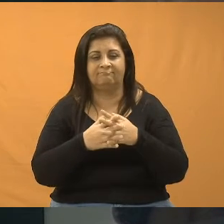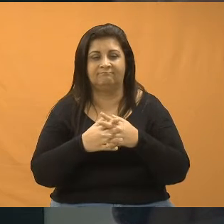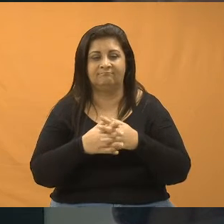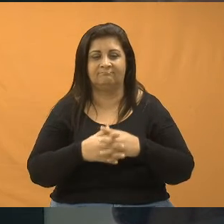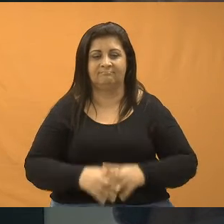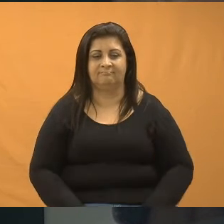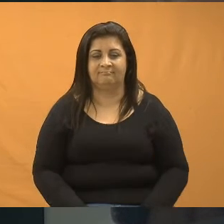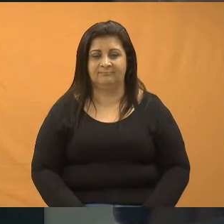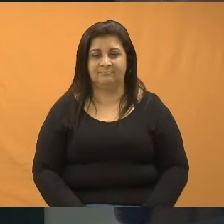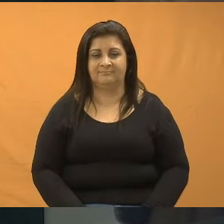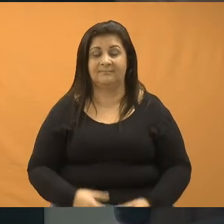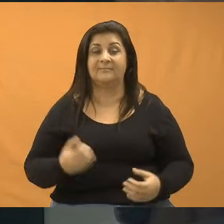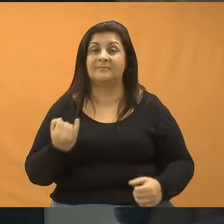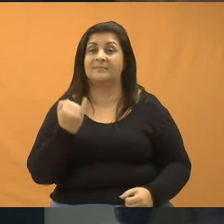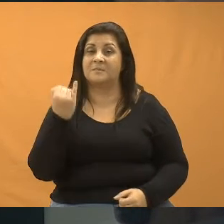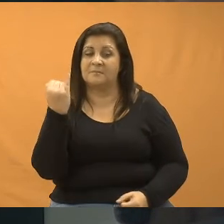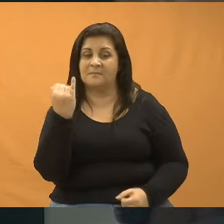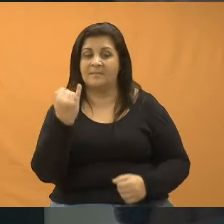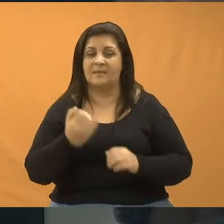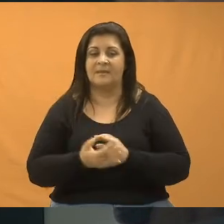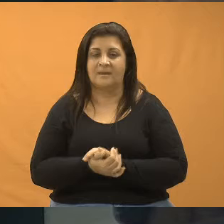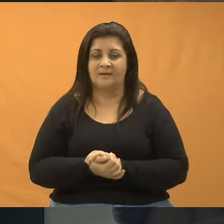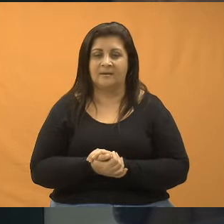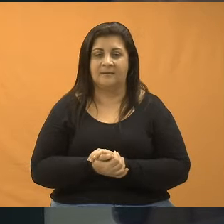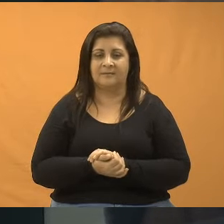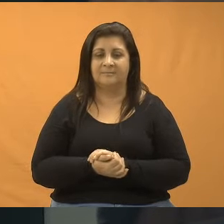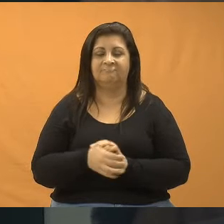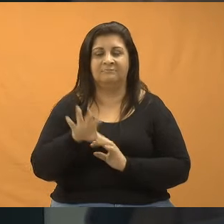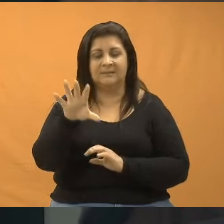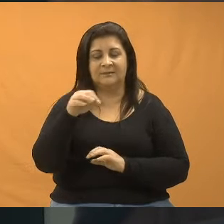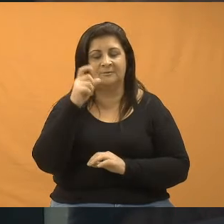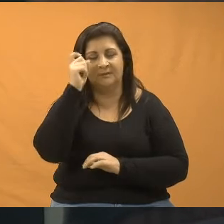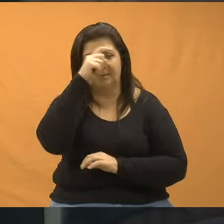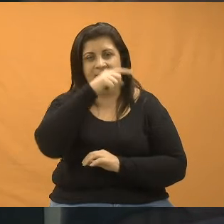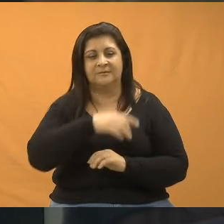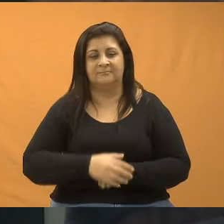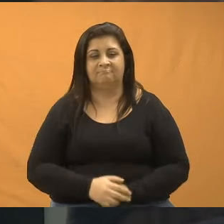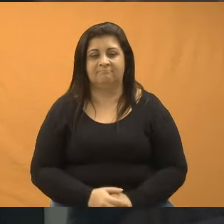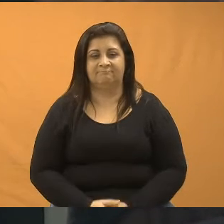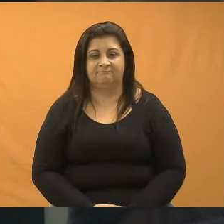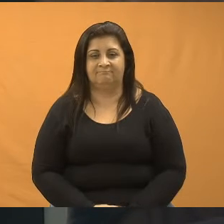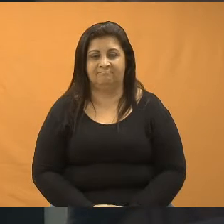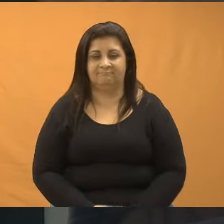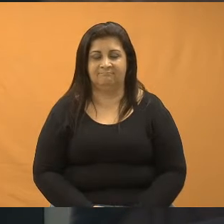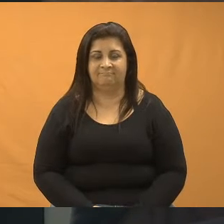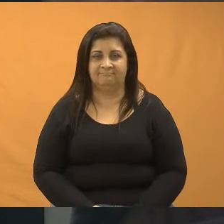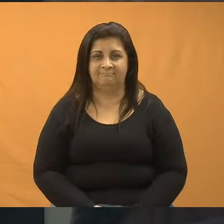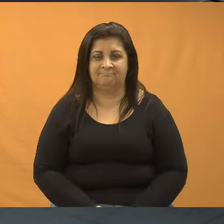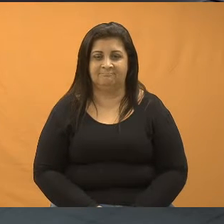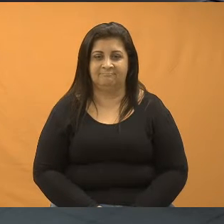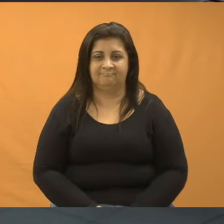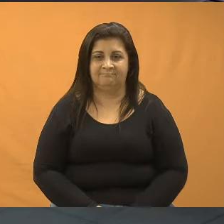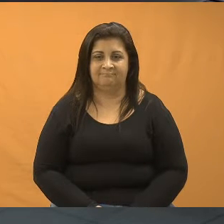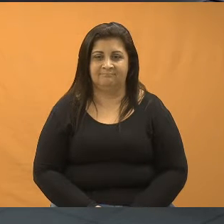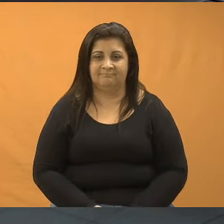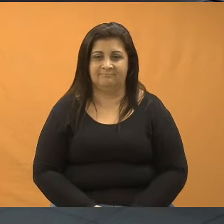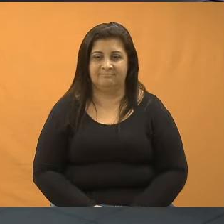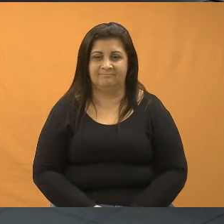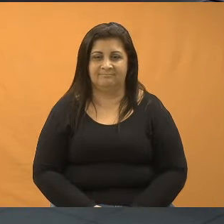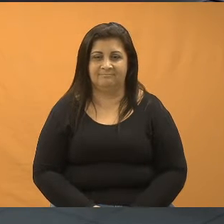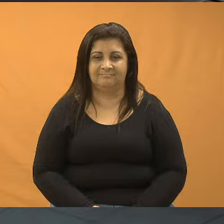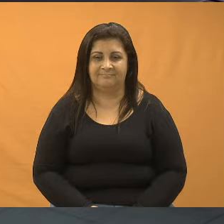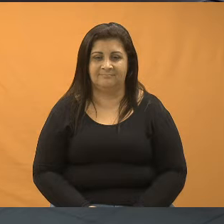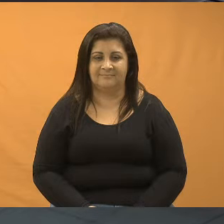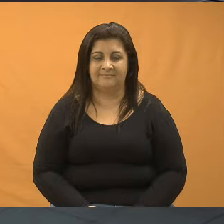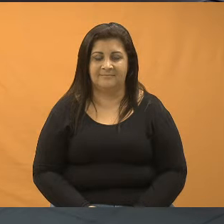que é importante e é uma decisão difícil. Só pontuando, não falei que é vale a guarda. Falei